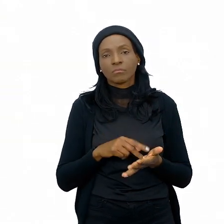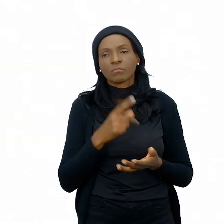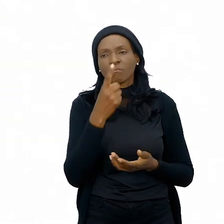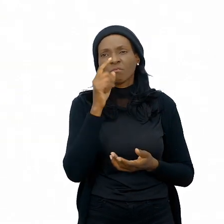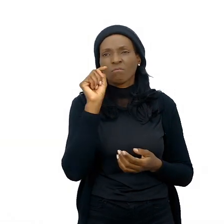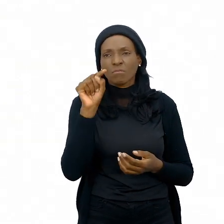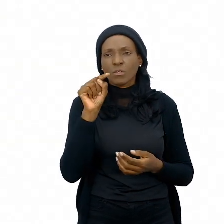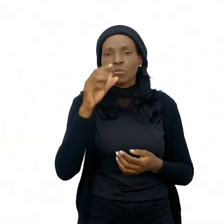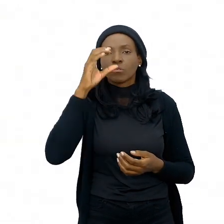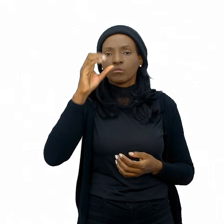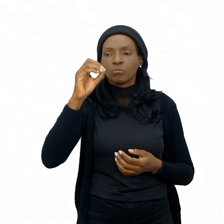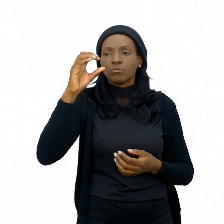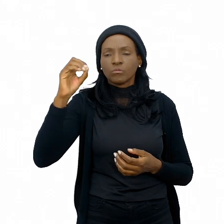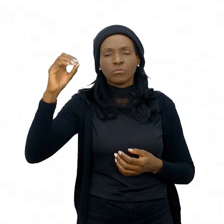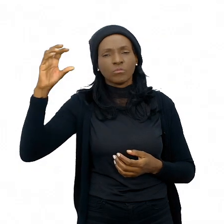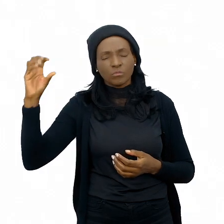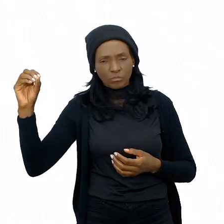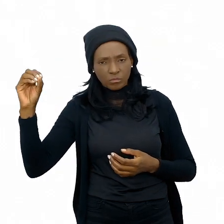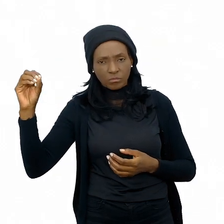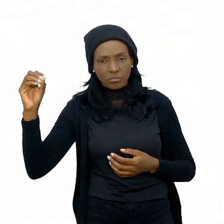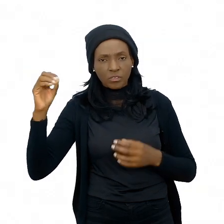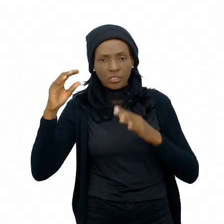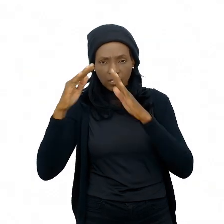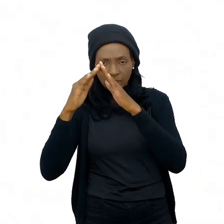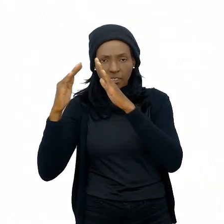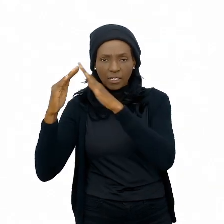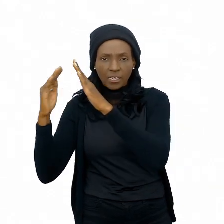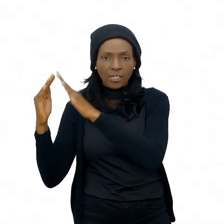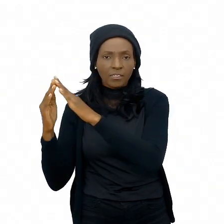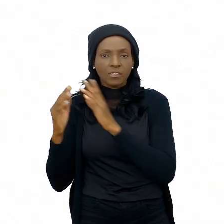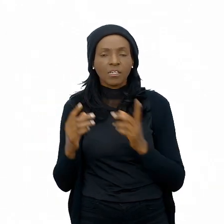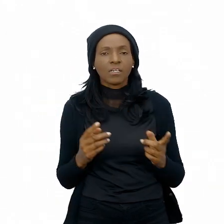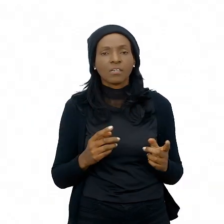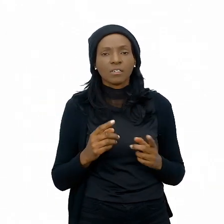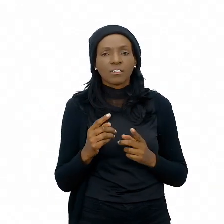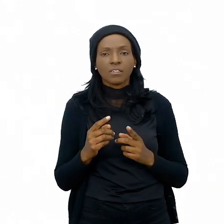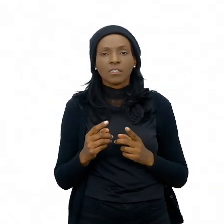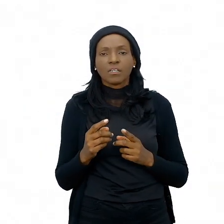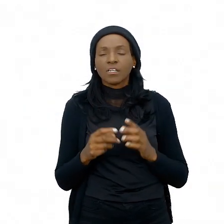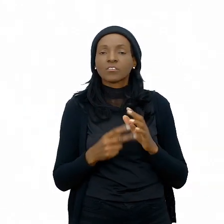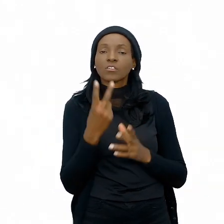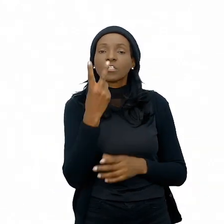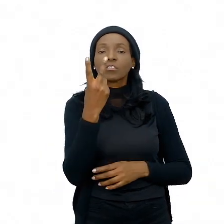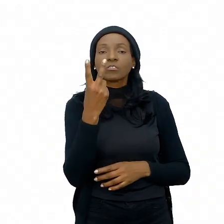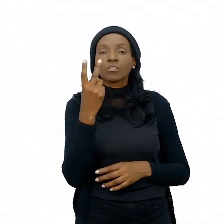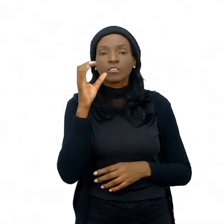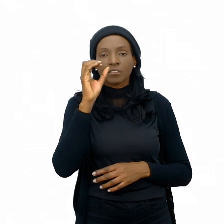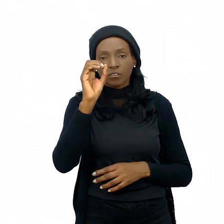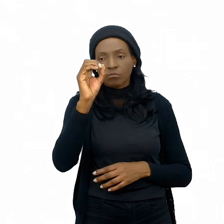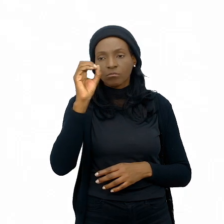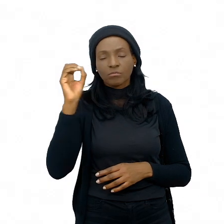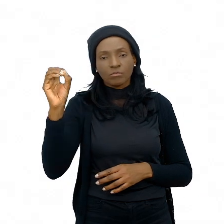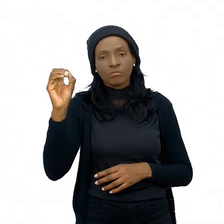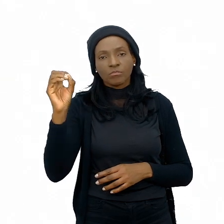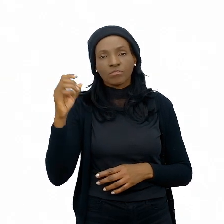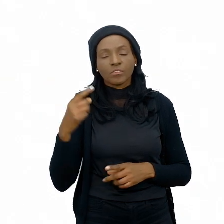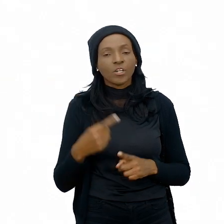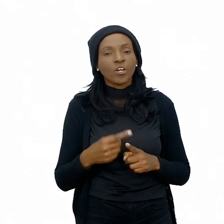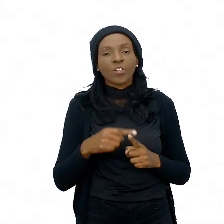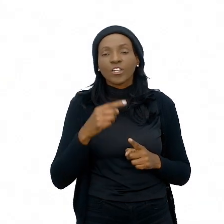e 3 zeros para ocupar as casinhas, ele coloca 2 zeros, ele coloca um zero, porque ele ainda não